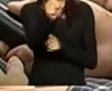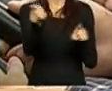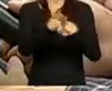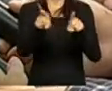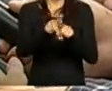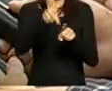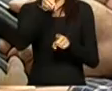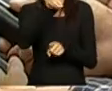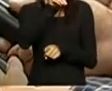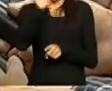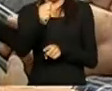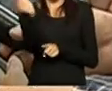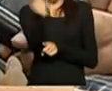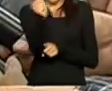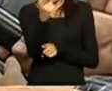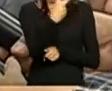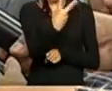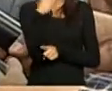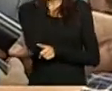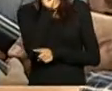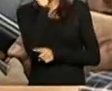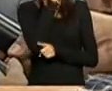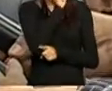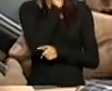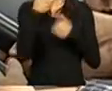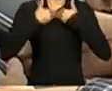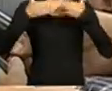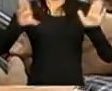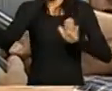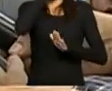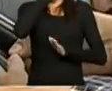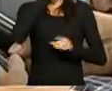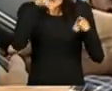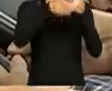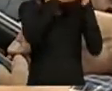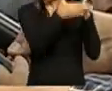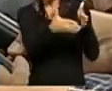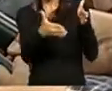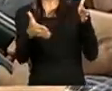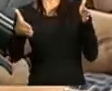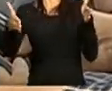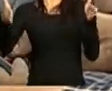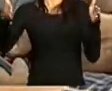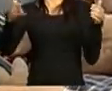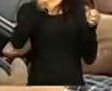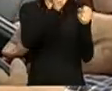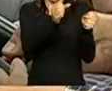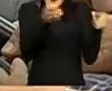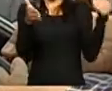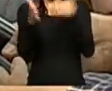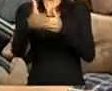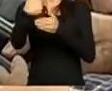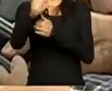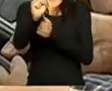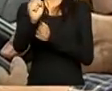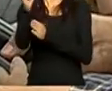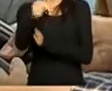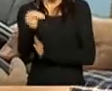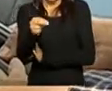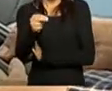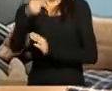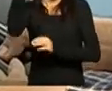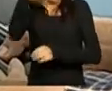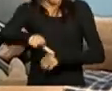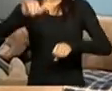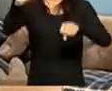dia 22 dois sábados em que os postos vão abrir e estender a vacinação de 18 a 28 de novembro é mais